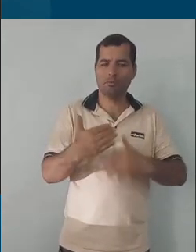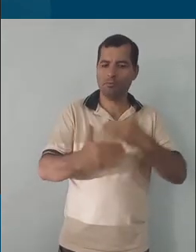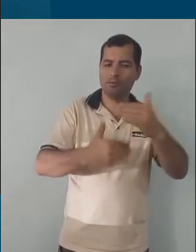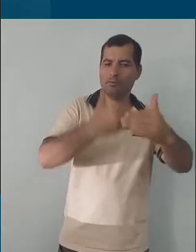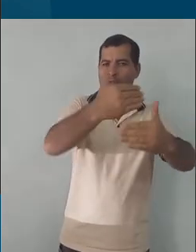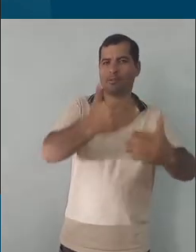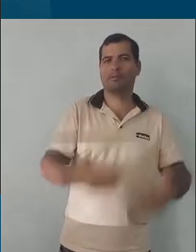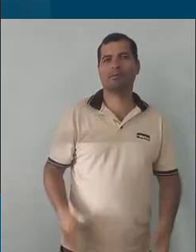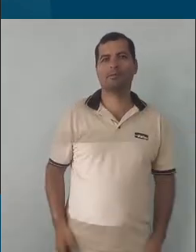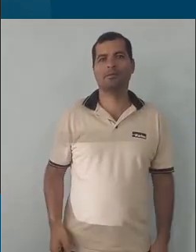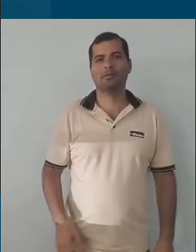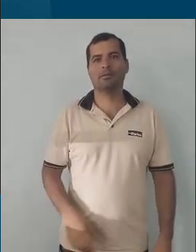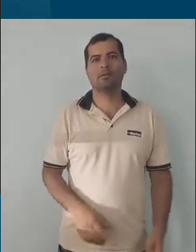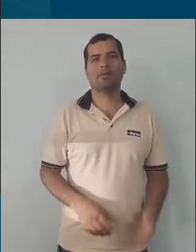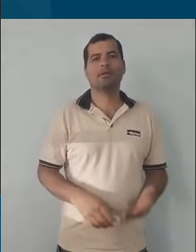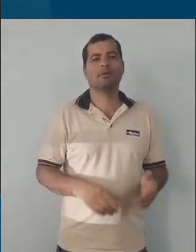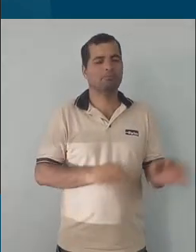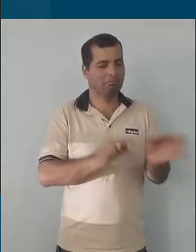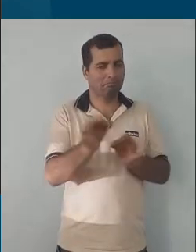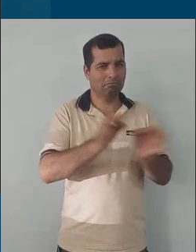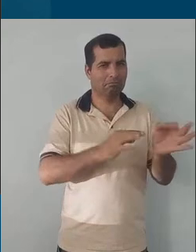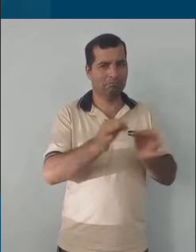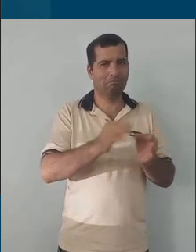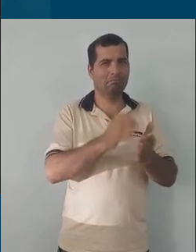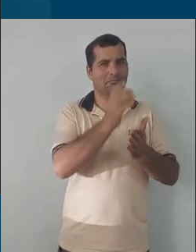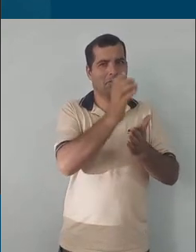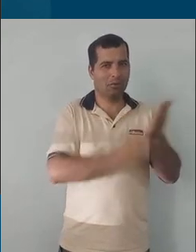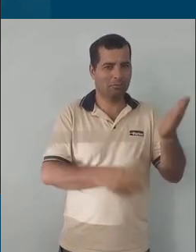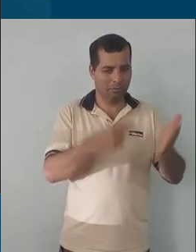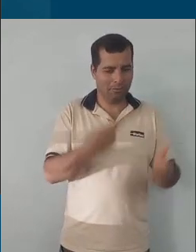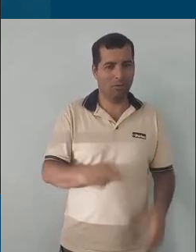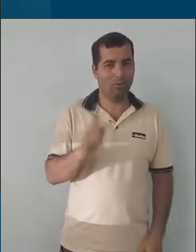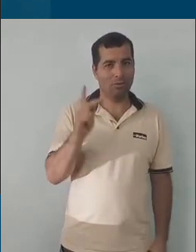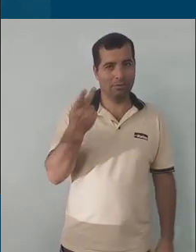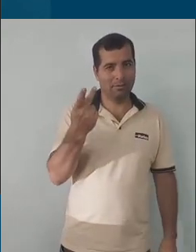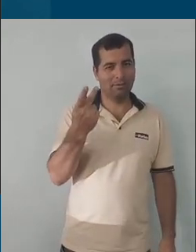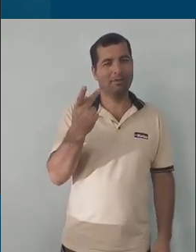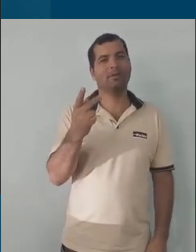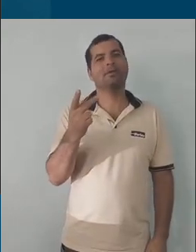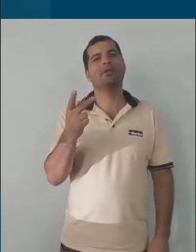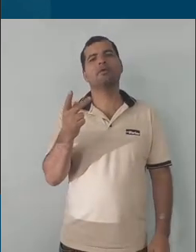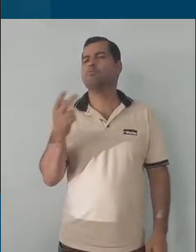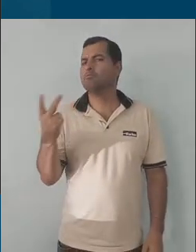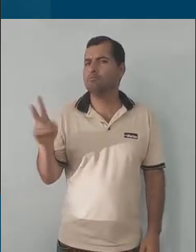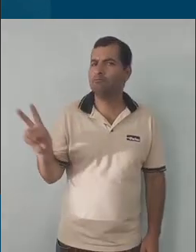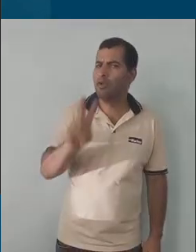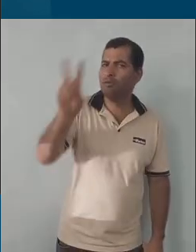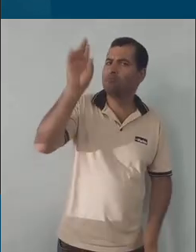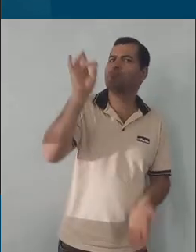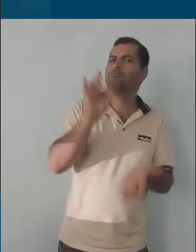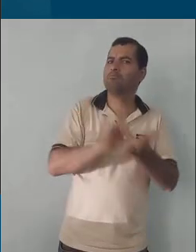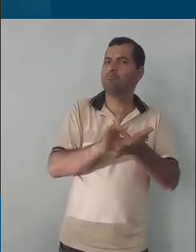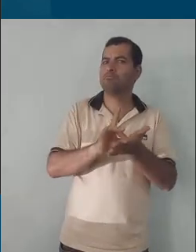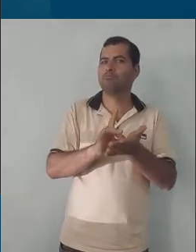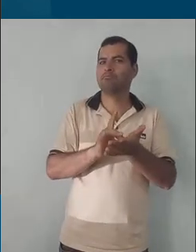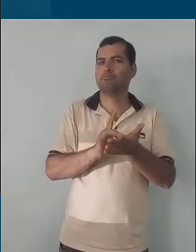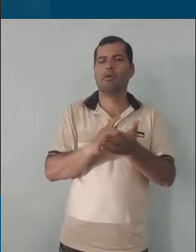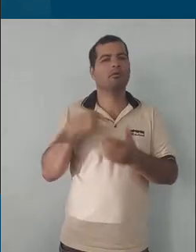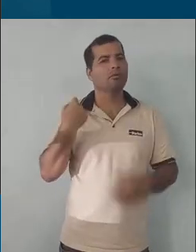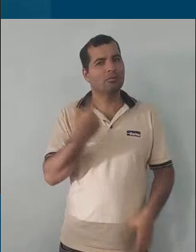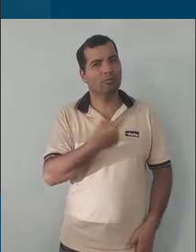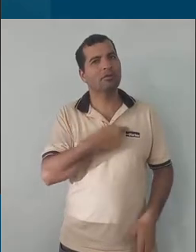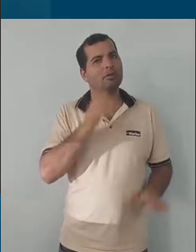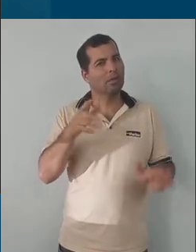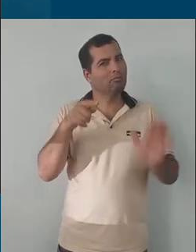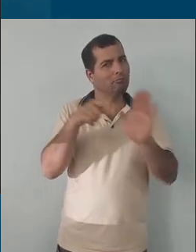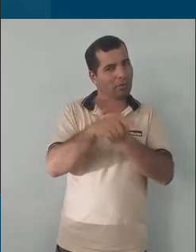de elaboração curricular do município de Hortolândia. Foi muito valioso. Essa questão, como nós estamos dizendo desde o início,